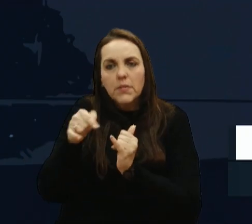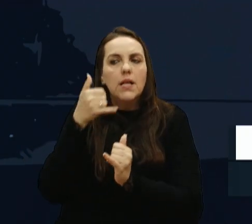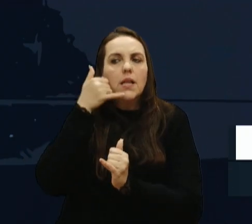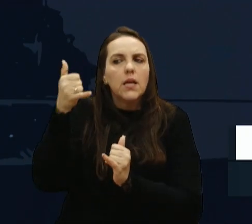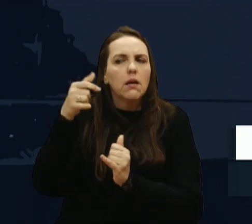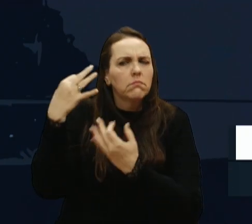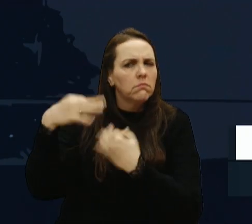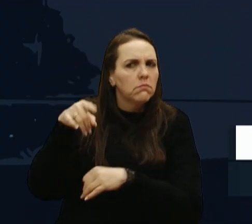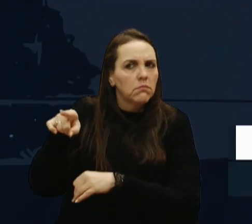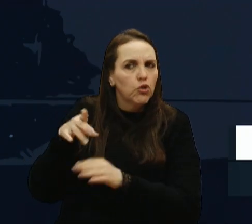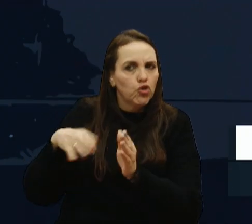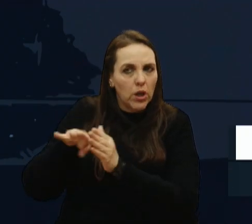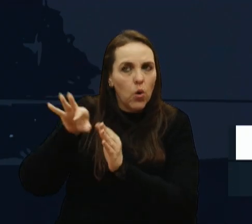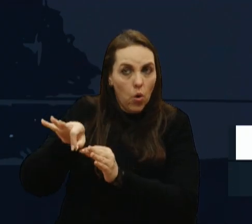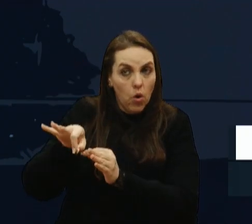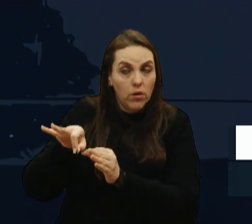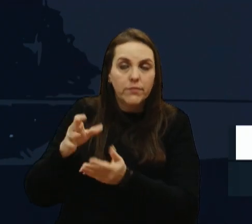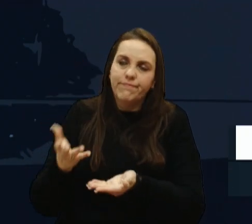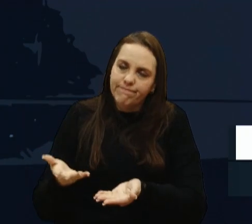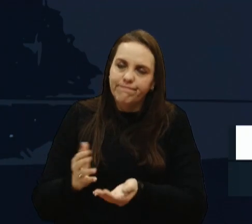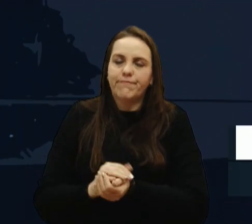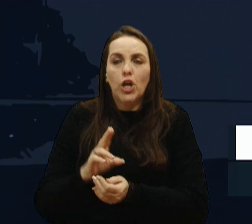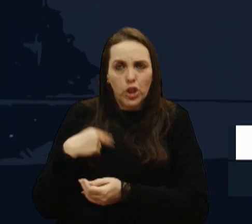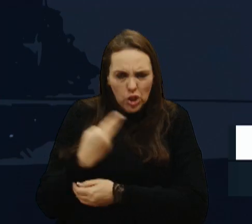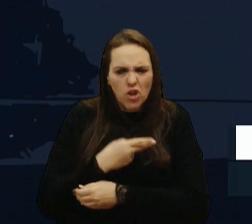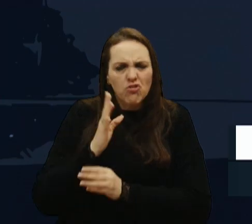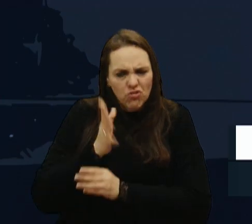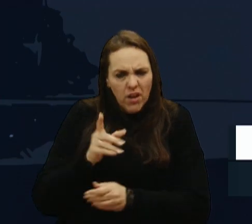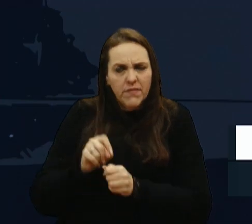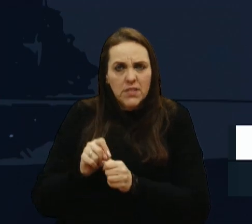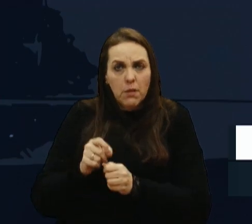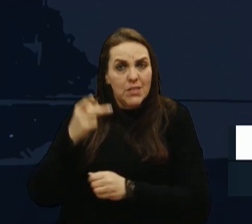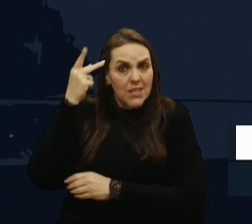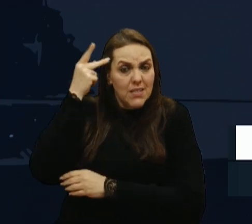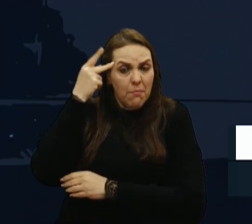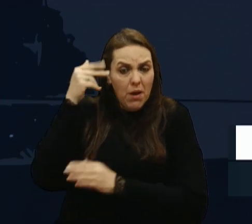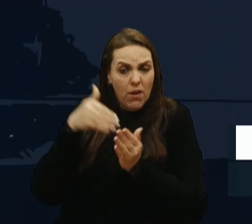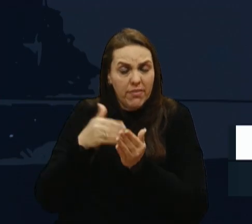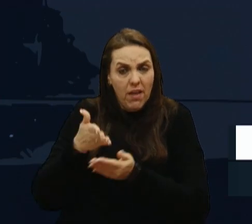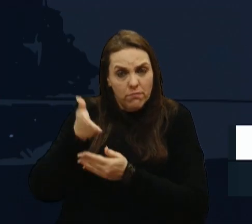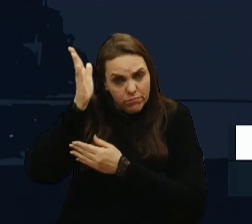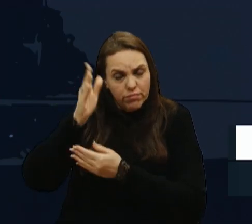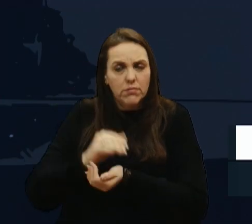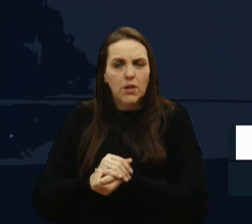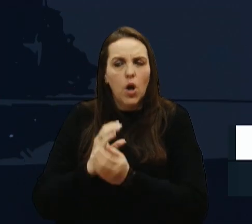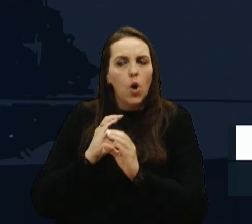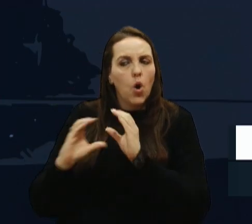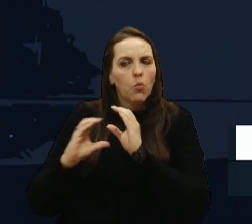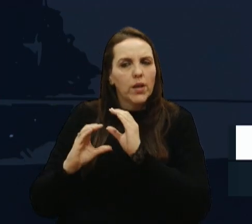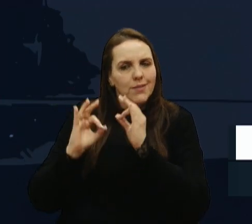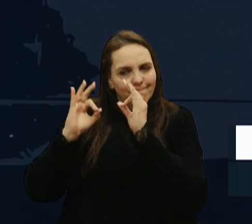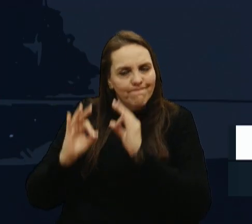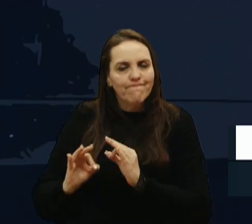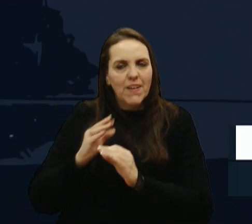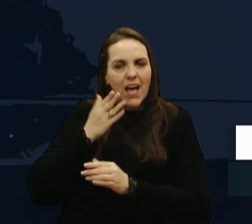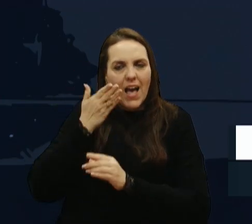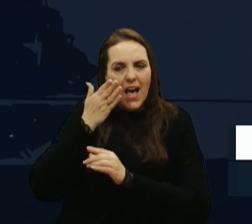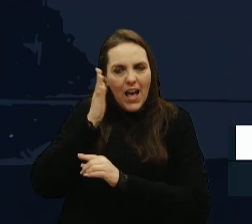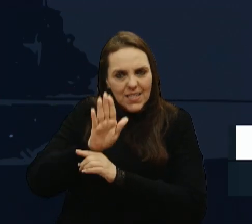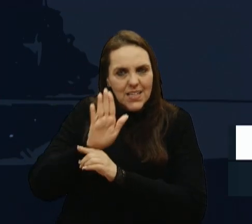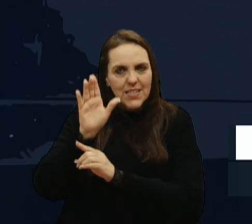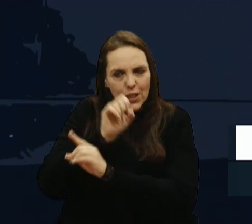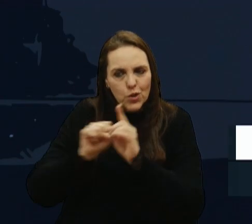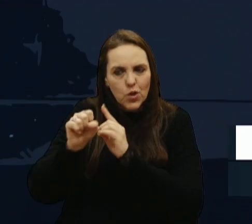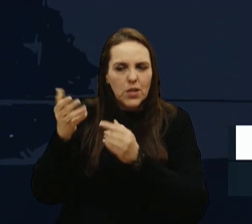chegou e se foi atendido na cidade natal. Nós mandamos a gente para São Paulo. E sempre em comunicação com as